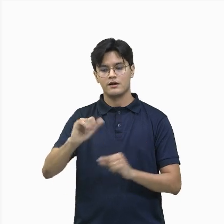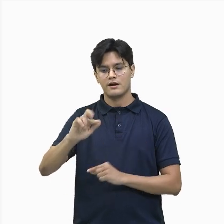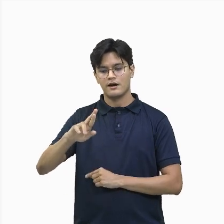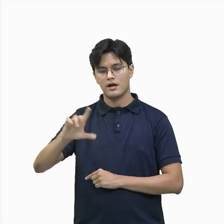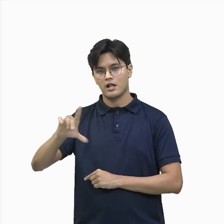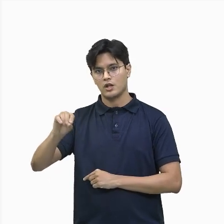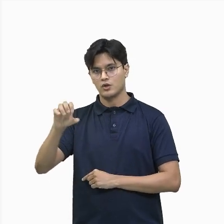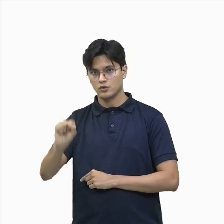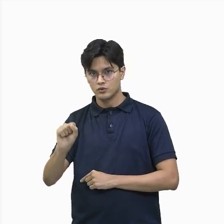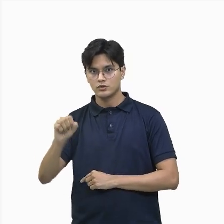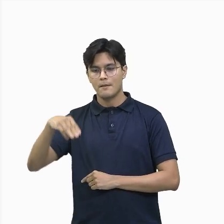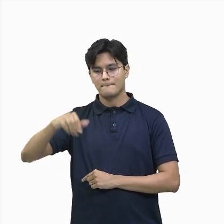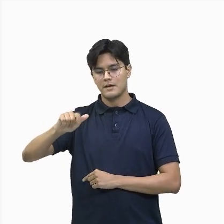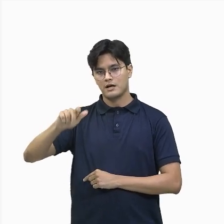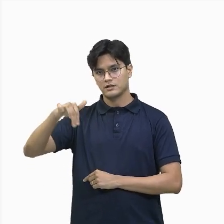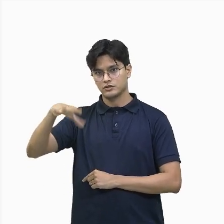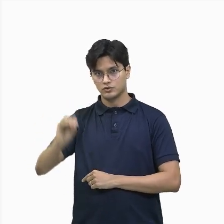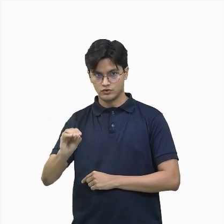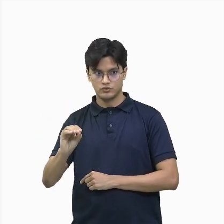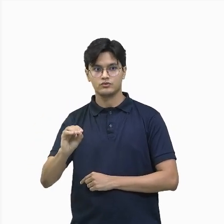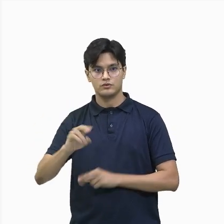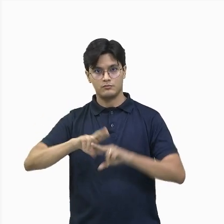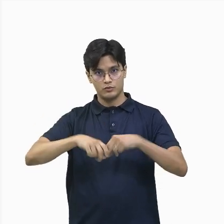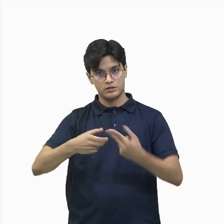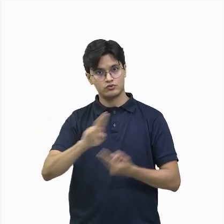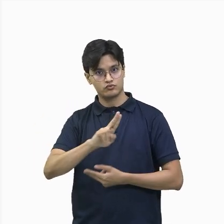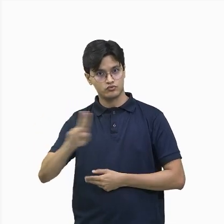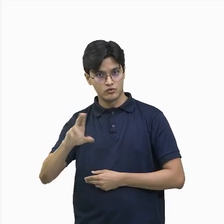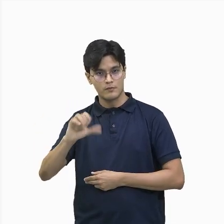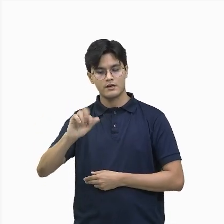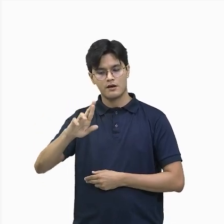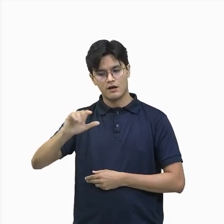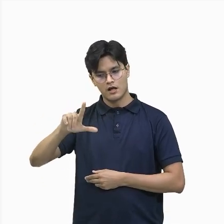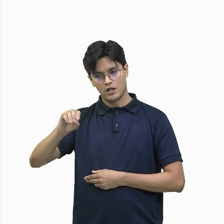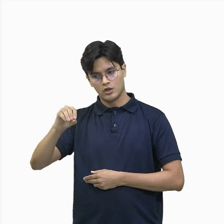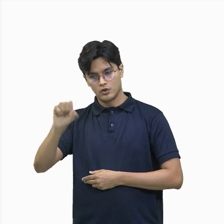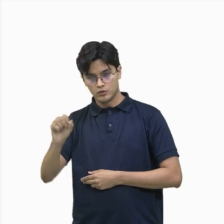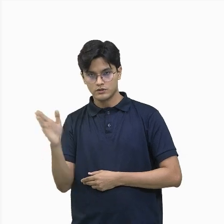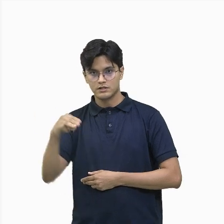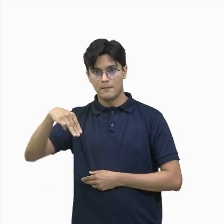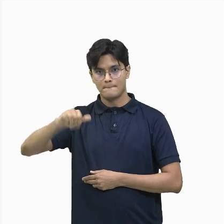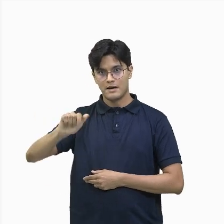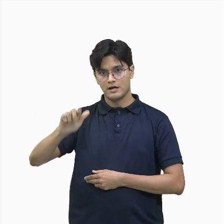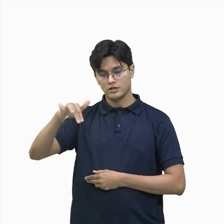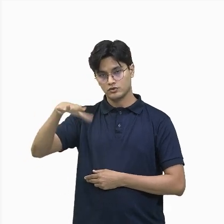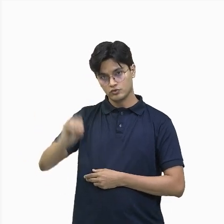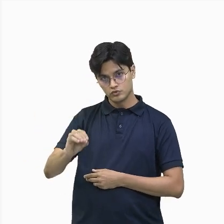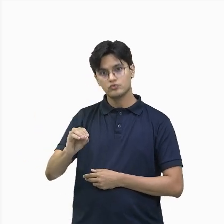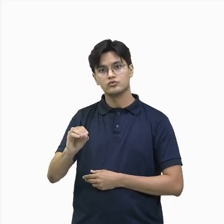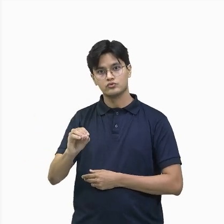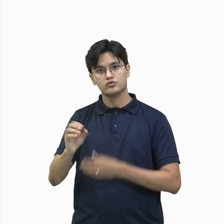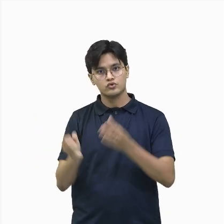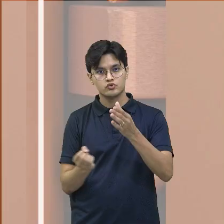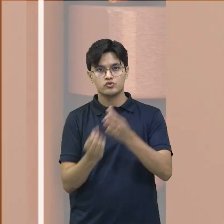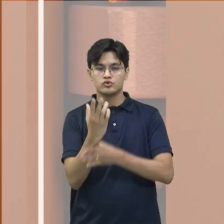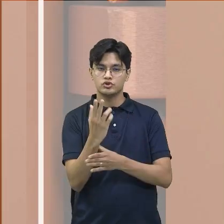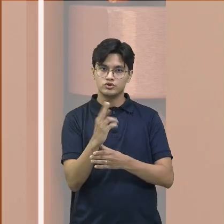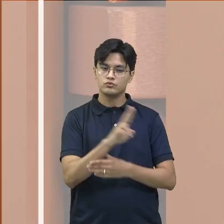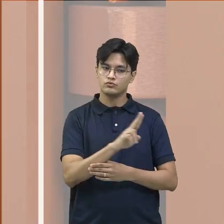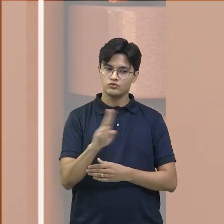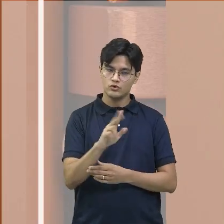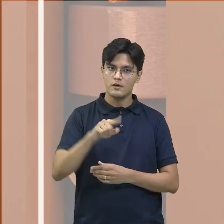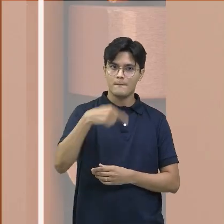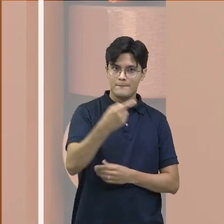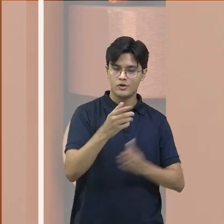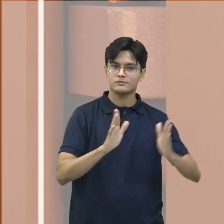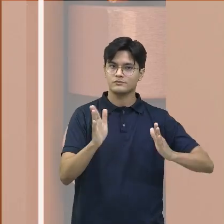Magno. Inclusive, o nome Carlos Magno é aquele que vai dar o nome principal a uma nova dinastia, que é, então, o